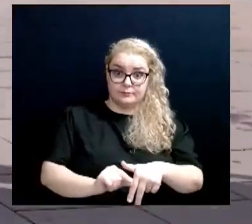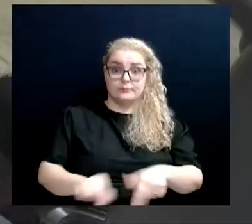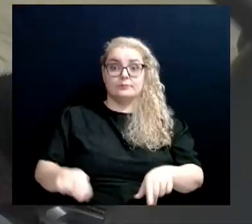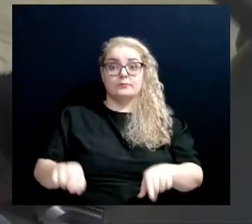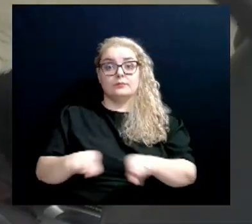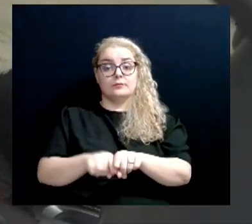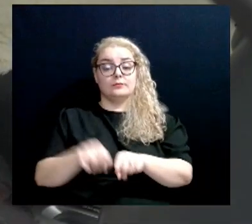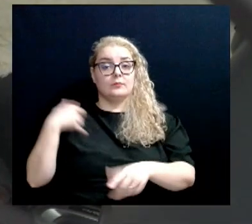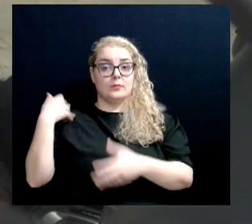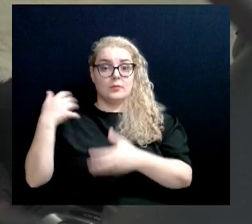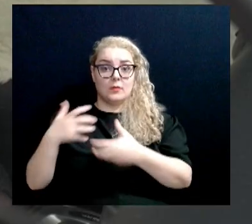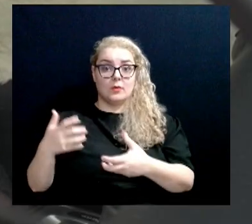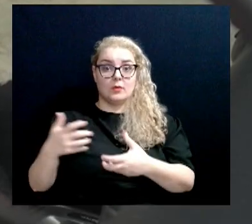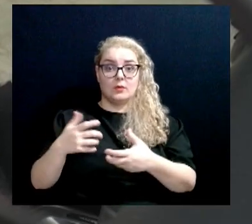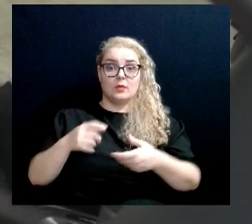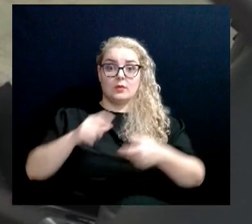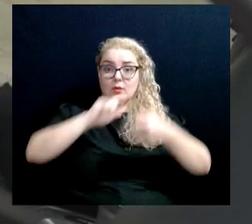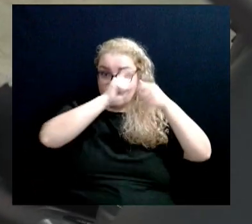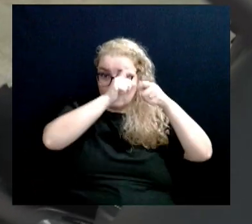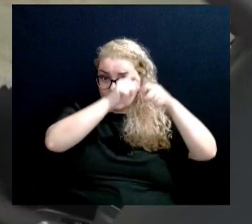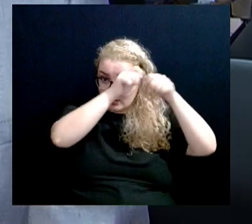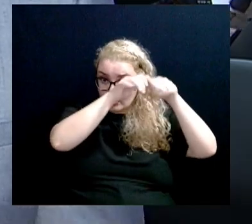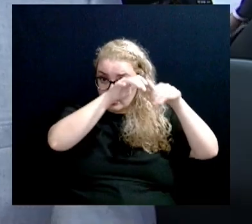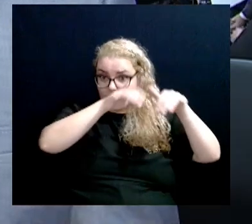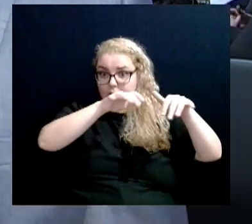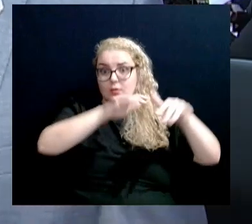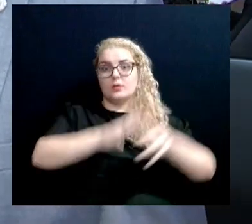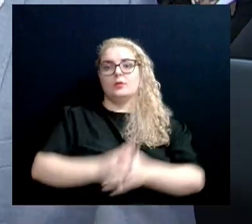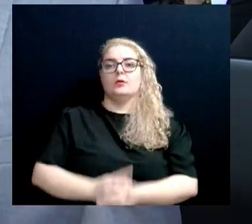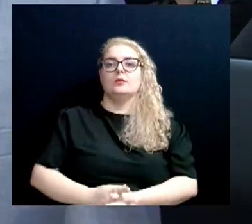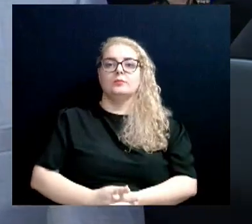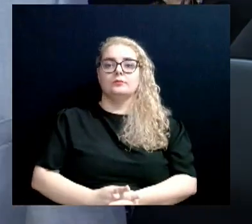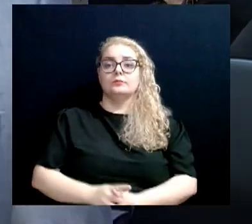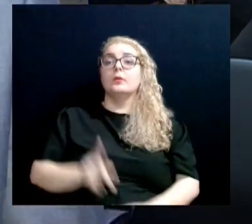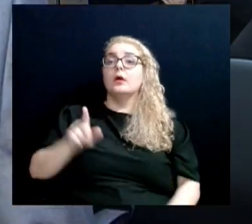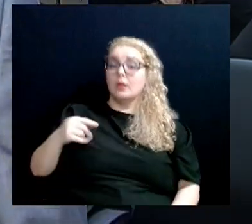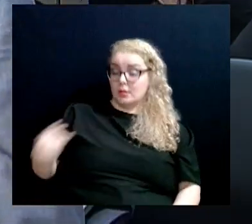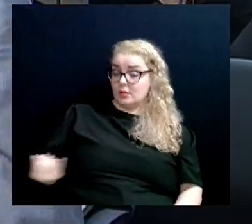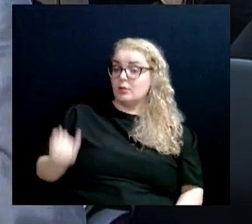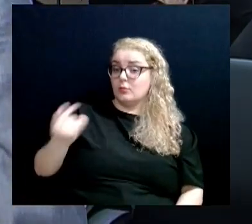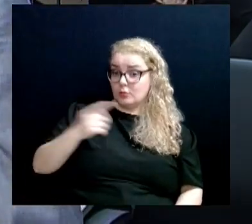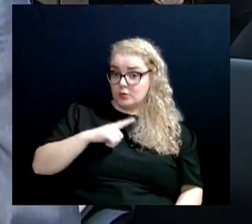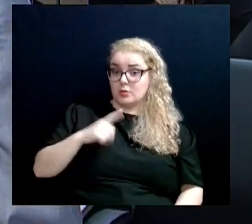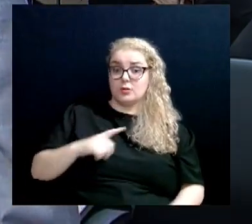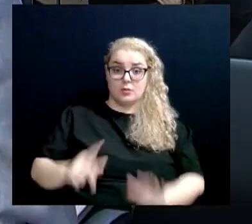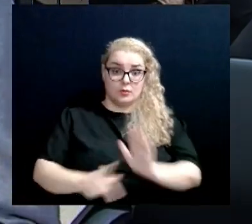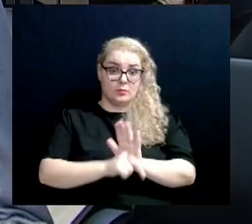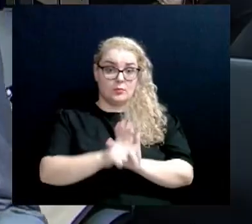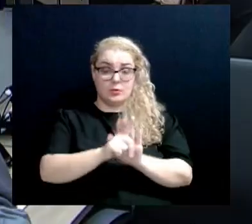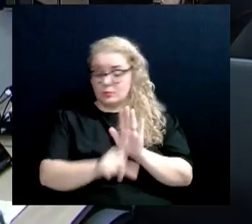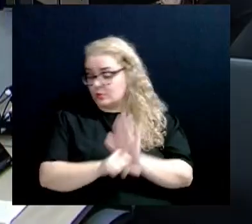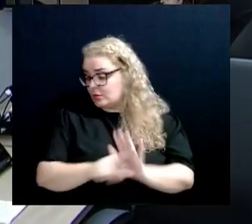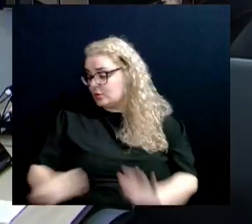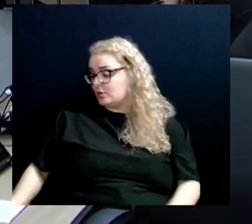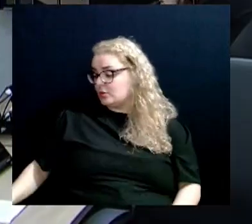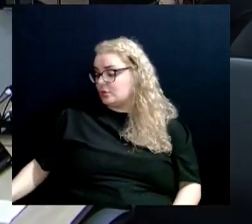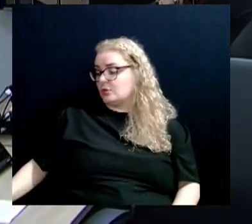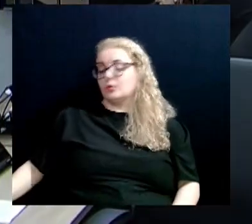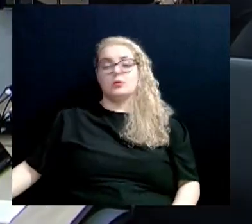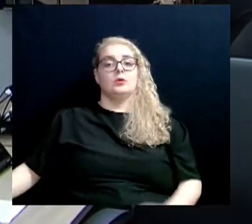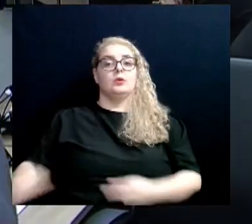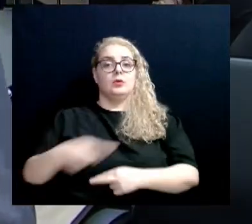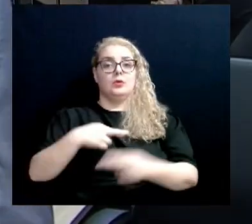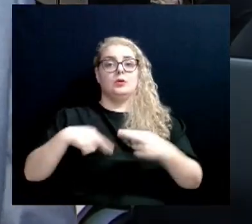e com transtorno do espectro autista. É muito importante ter um projeto de lei relacionado a essa causa